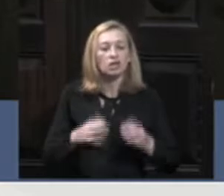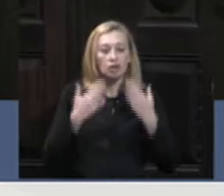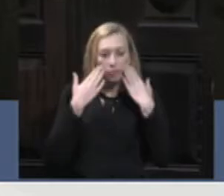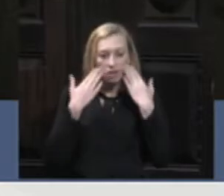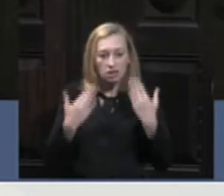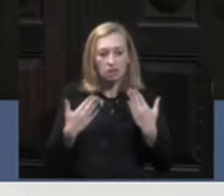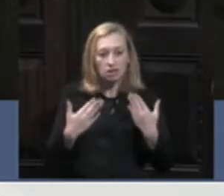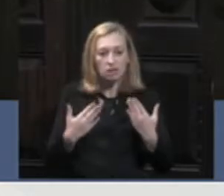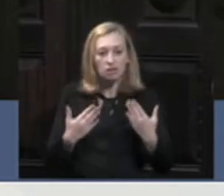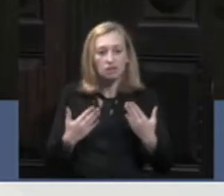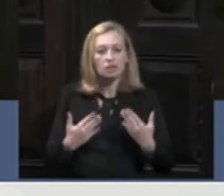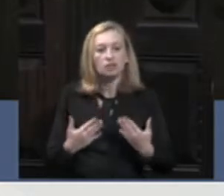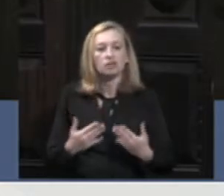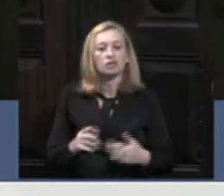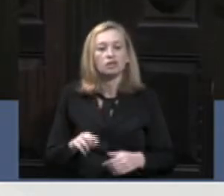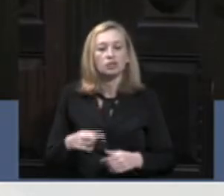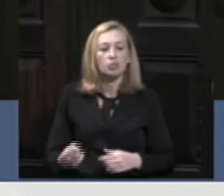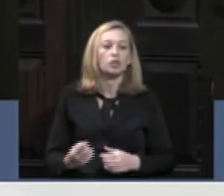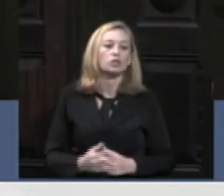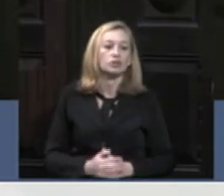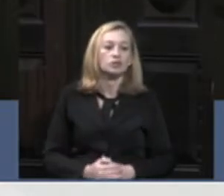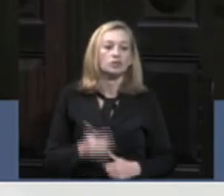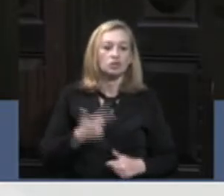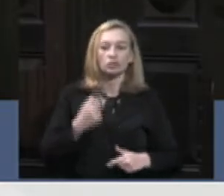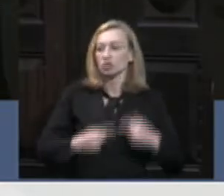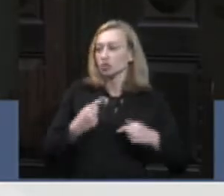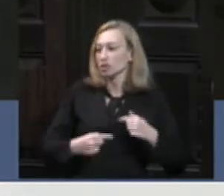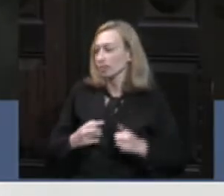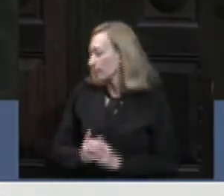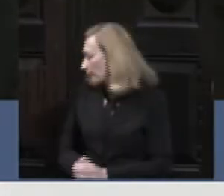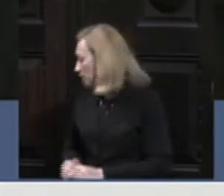nós as apresentaremos na segunda discussão.